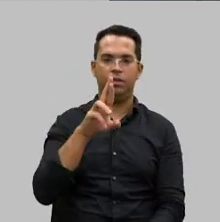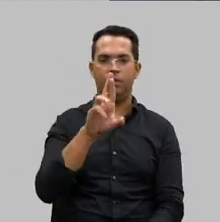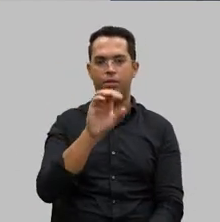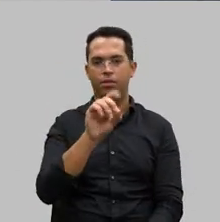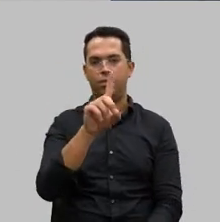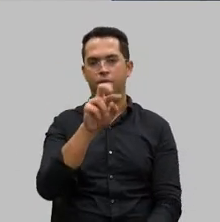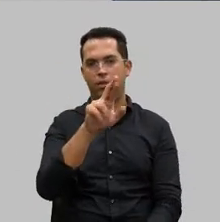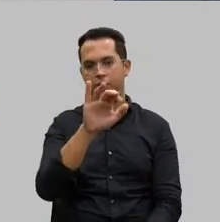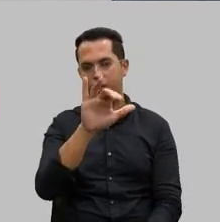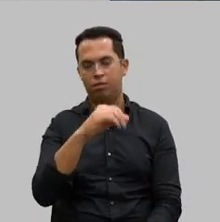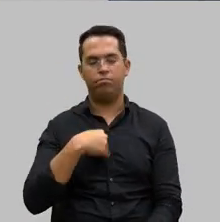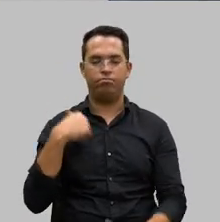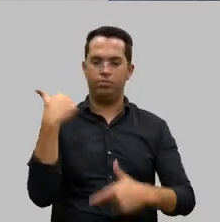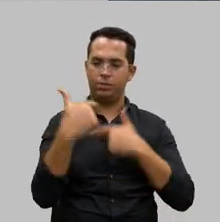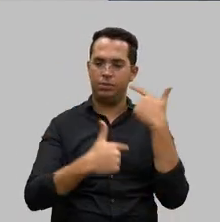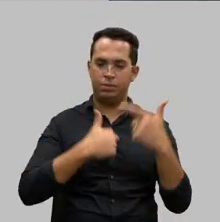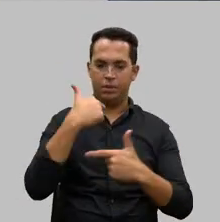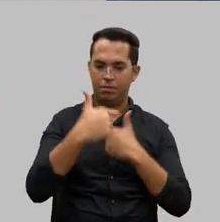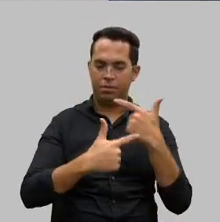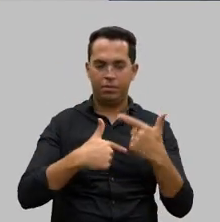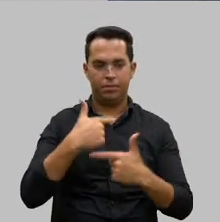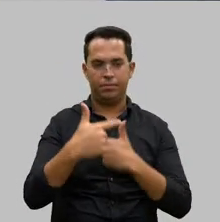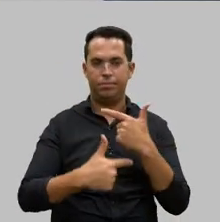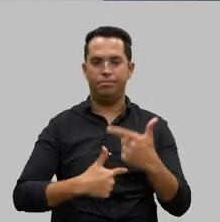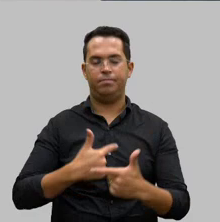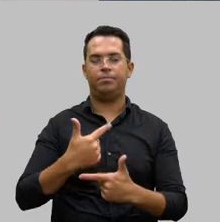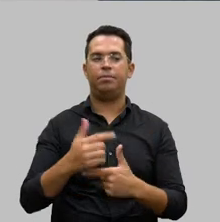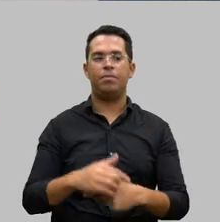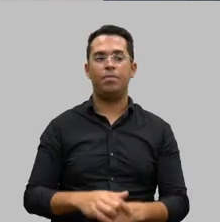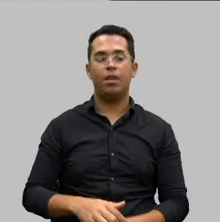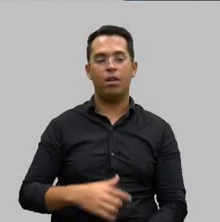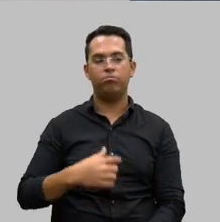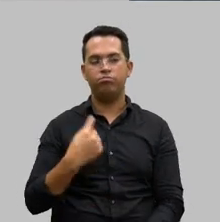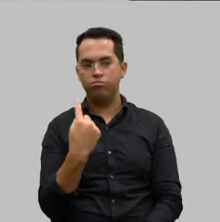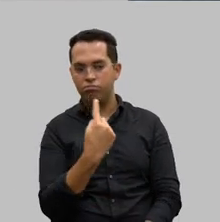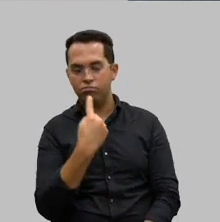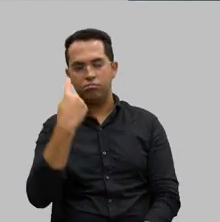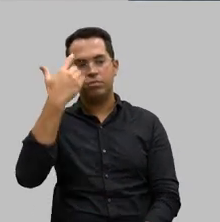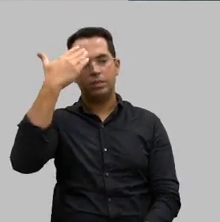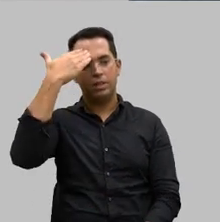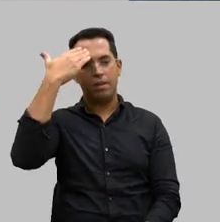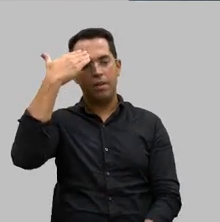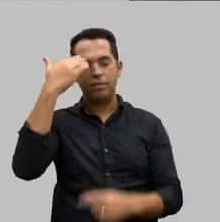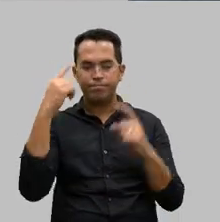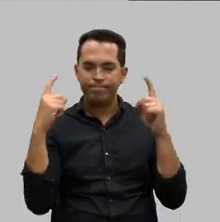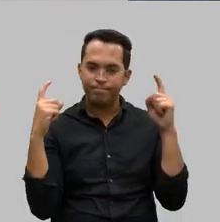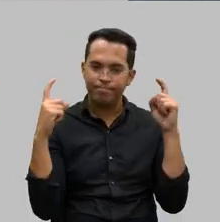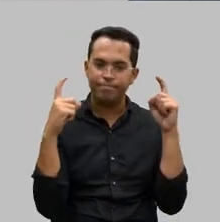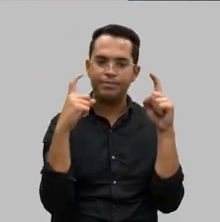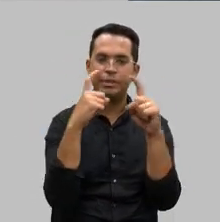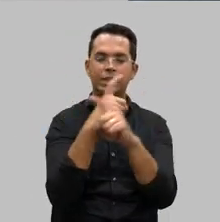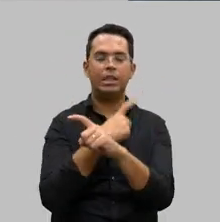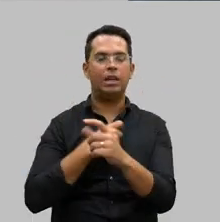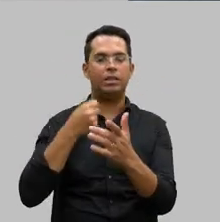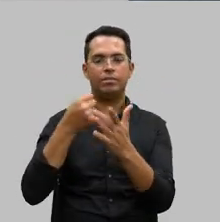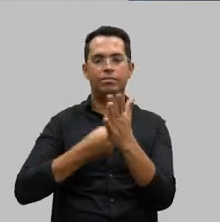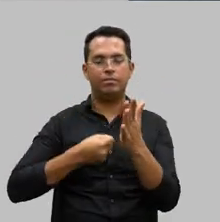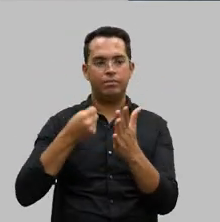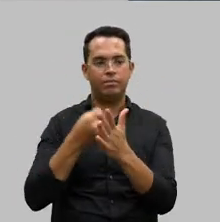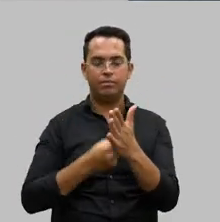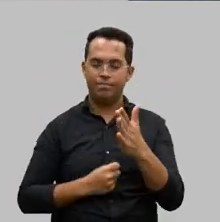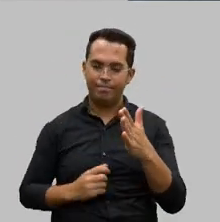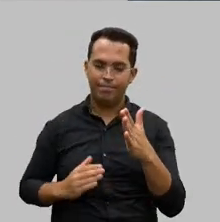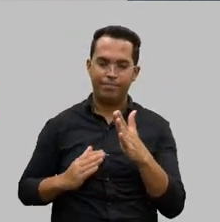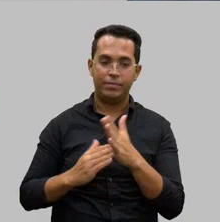a gente que vem dos Municípios né a gente sabe dificuldade eu já tô terminando agora meu mandato